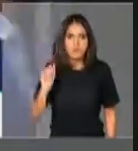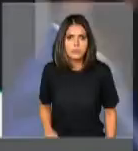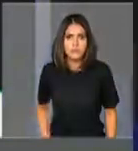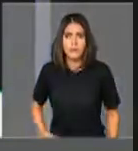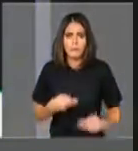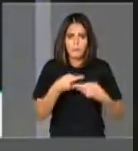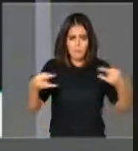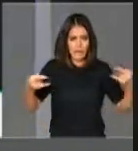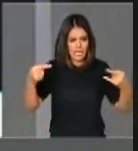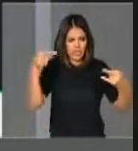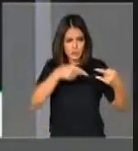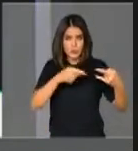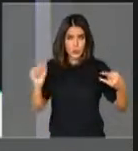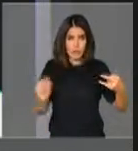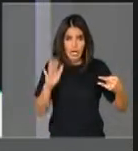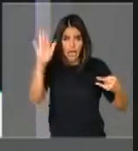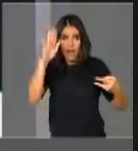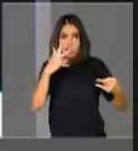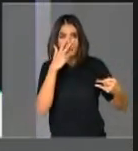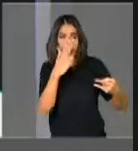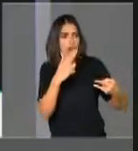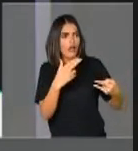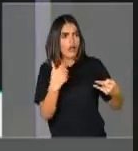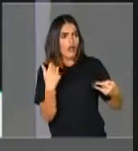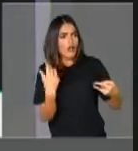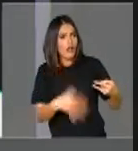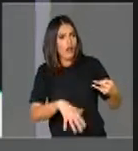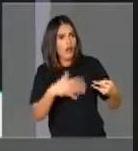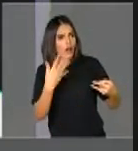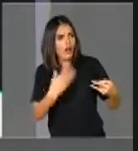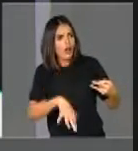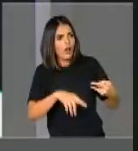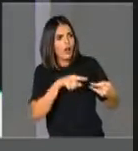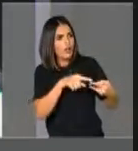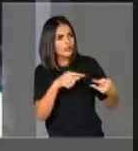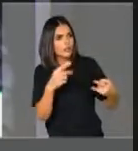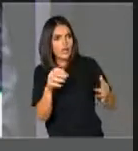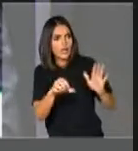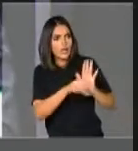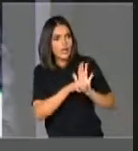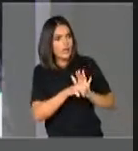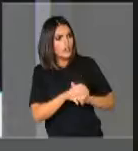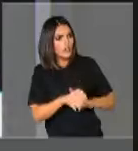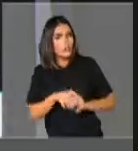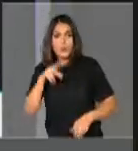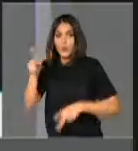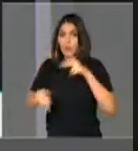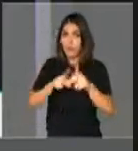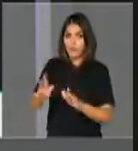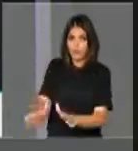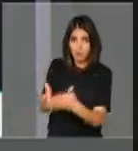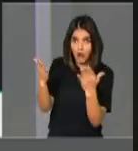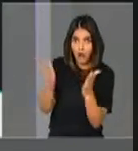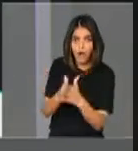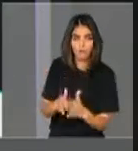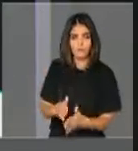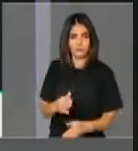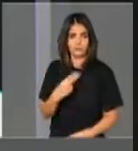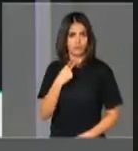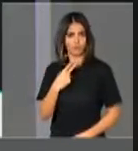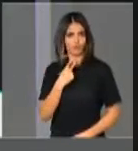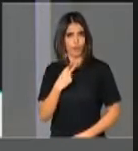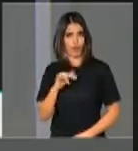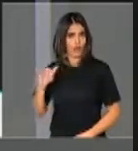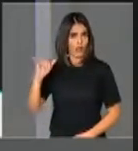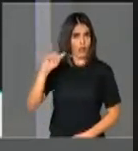passagens que têm preços, na verdade, extorsivos, que impede que as pessoas mais pobres possam utilizar